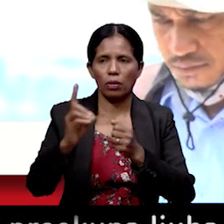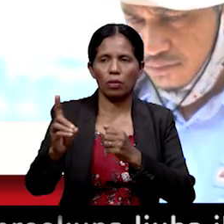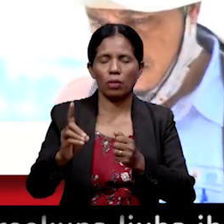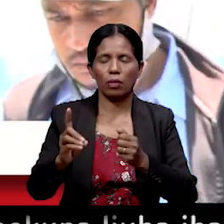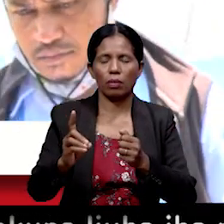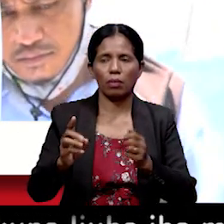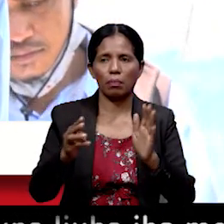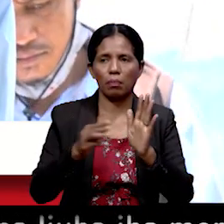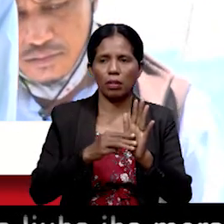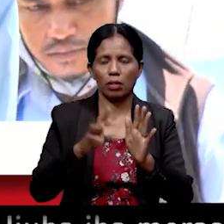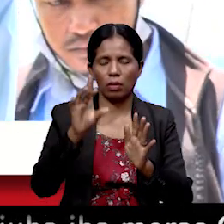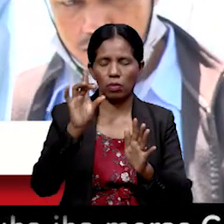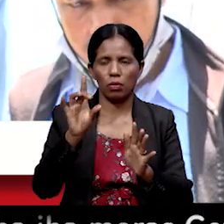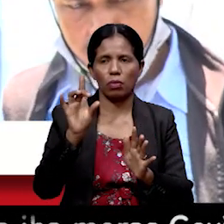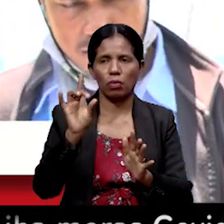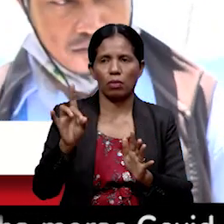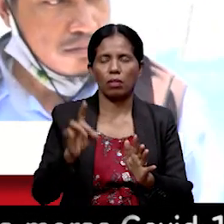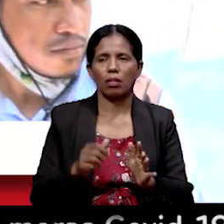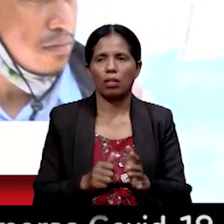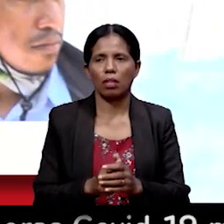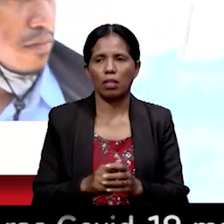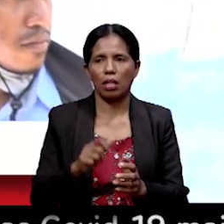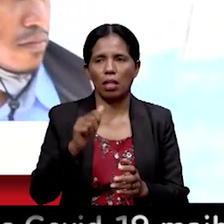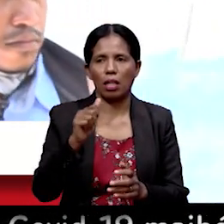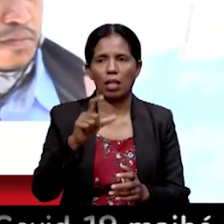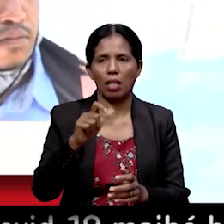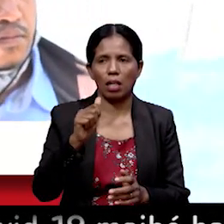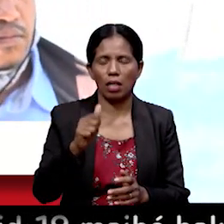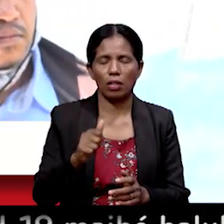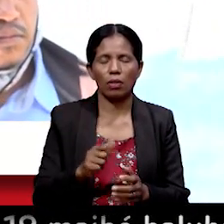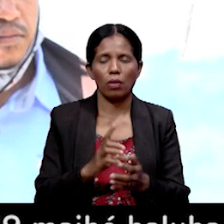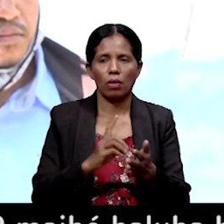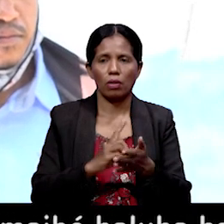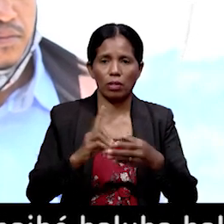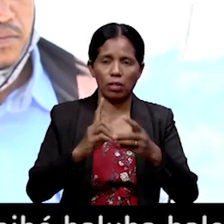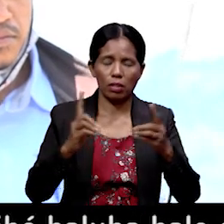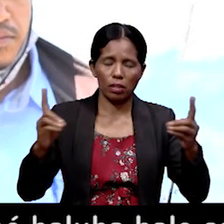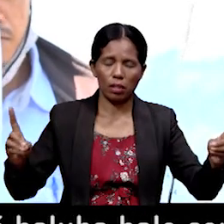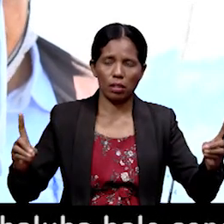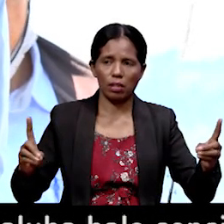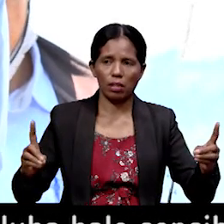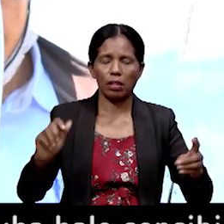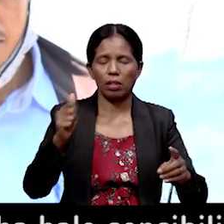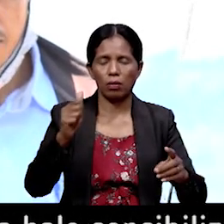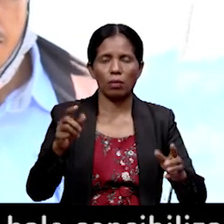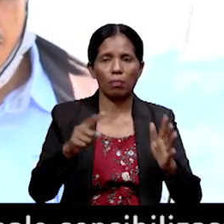estrada rural de Fawasi ala Aleten ala Karai ho distância quilômetro Sanulu Pontu Atus